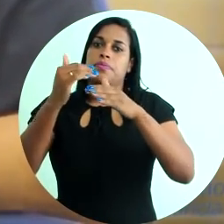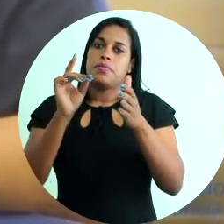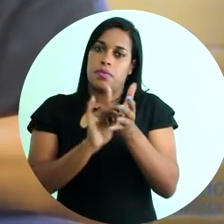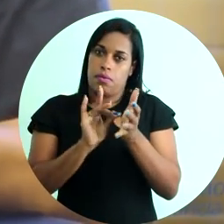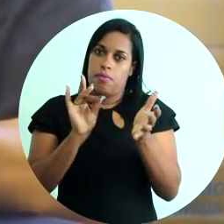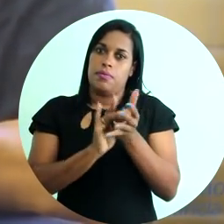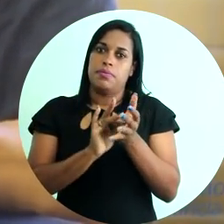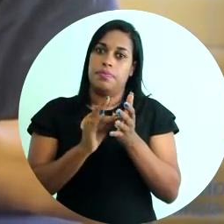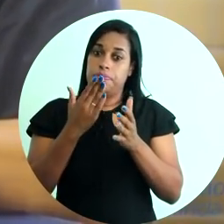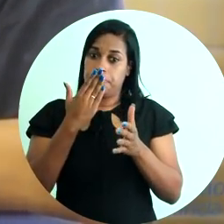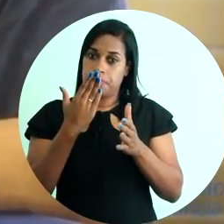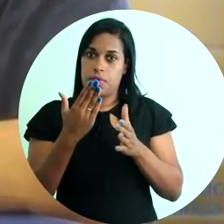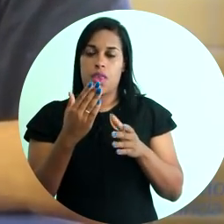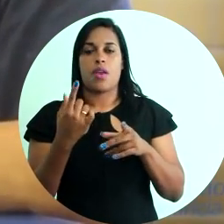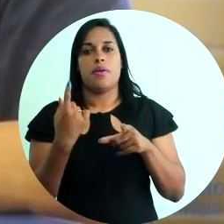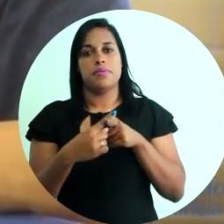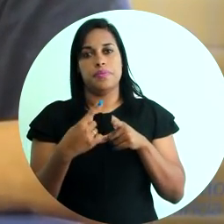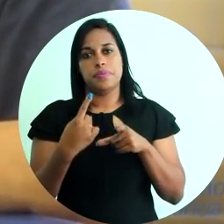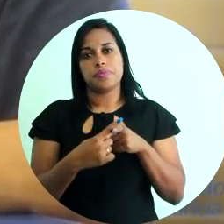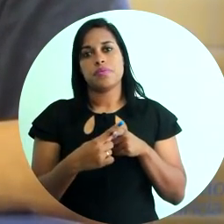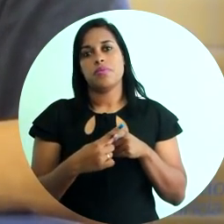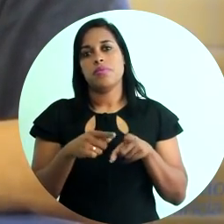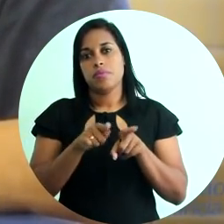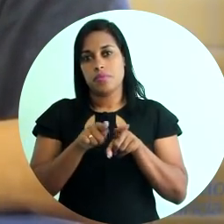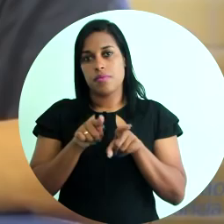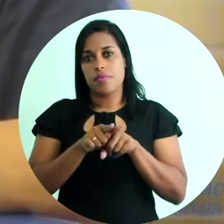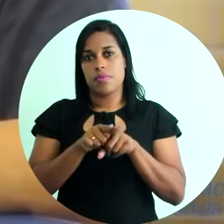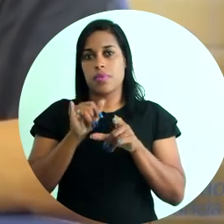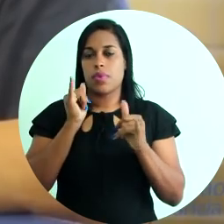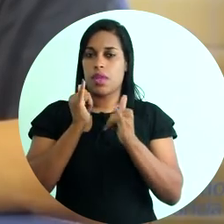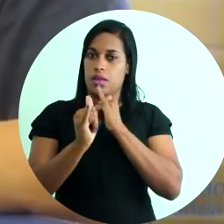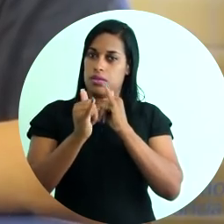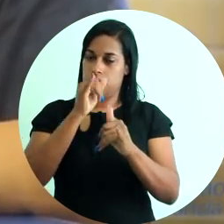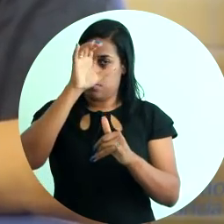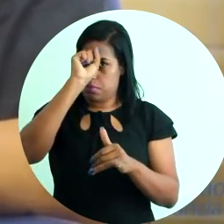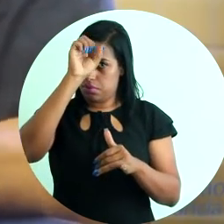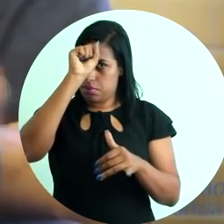tanto presencialmente como no ambiente virtual de